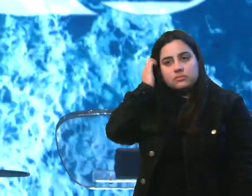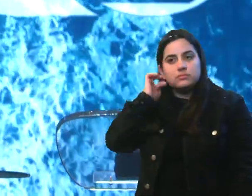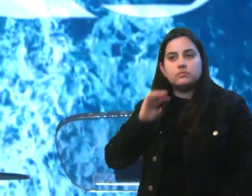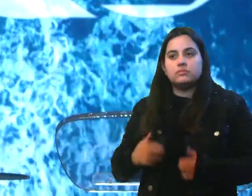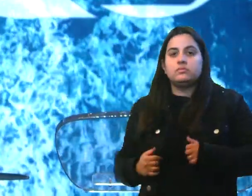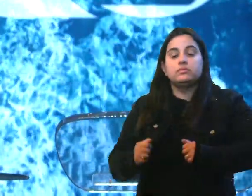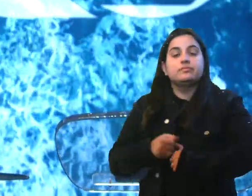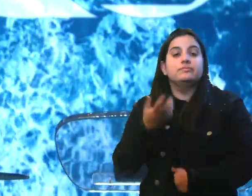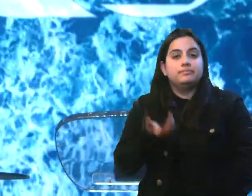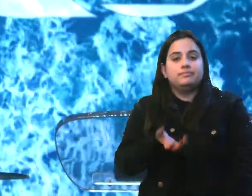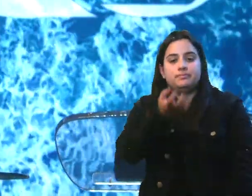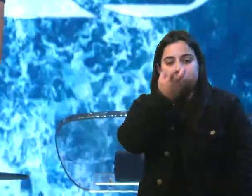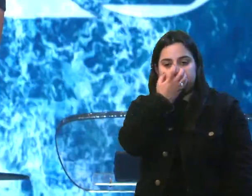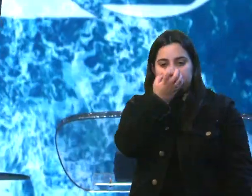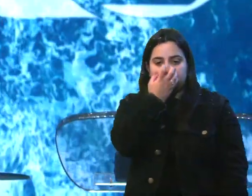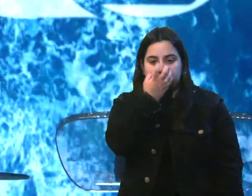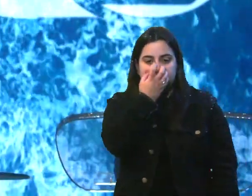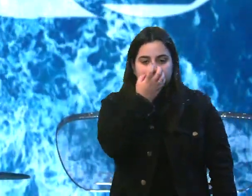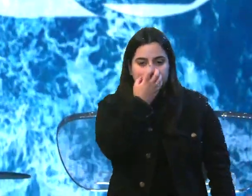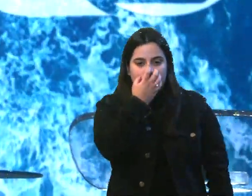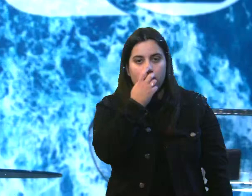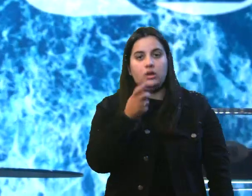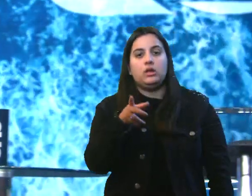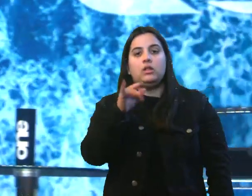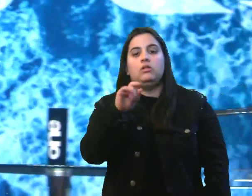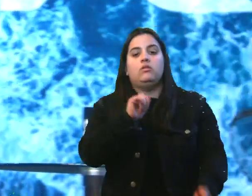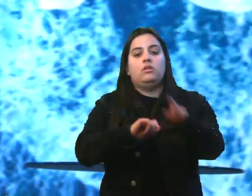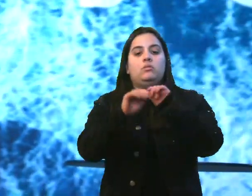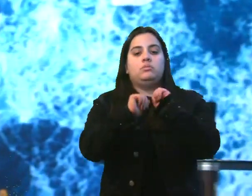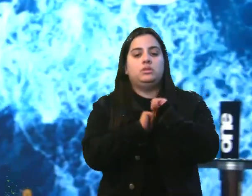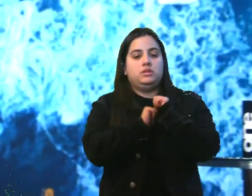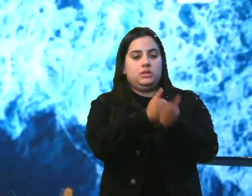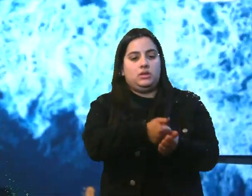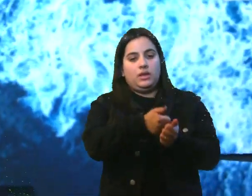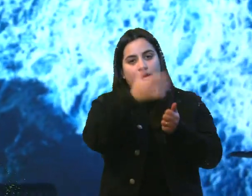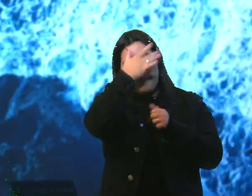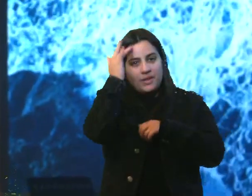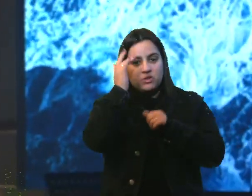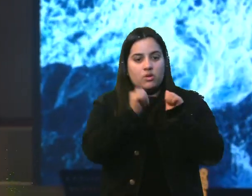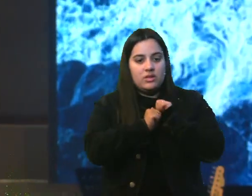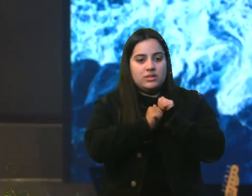O cachorro, ele vai seguir, a pessoa segue